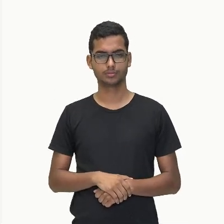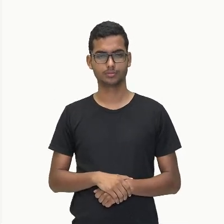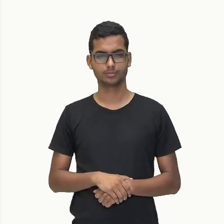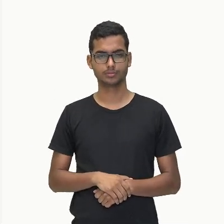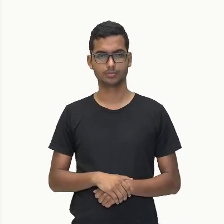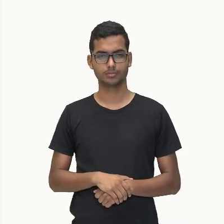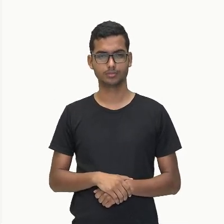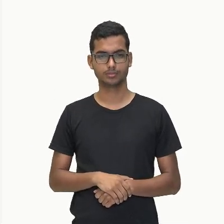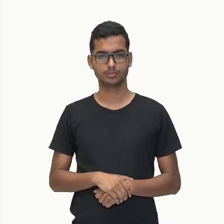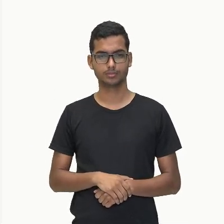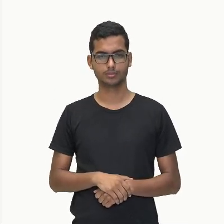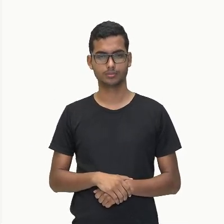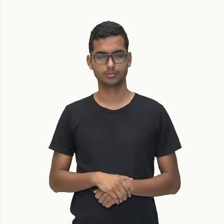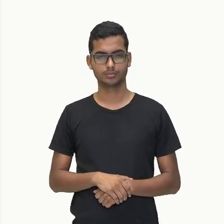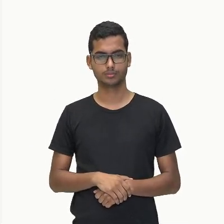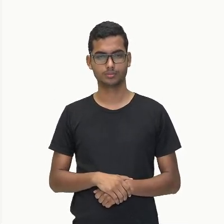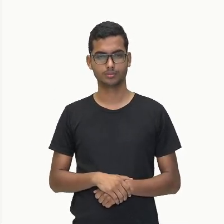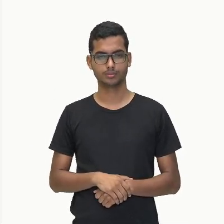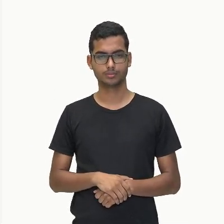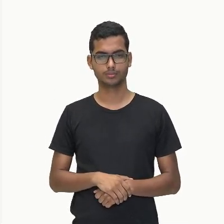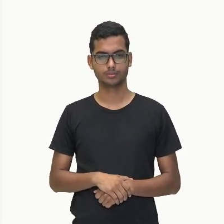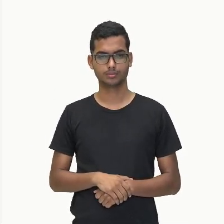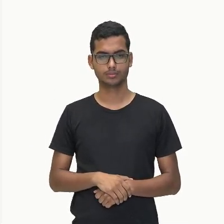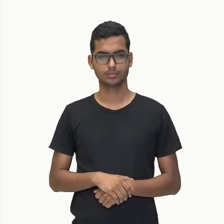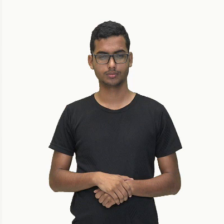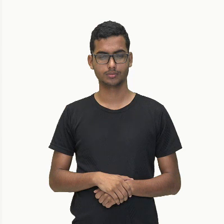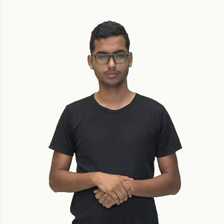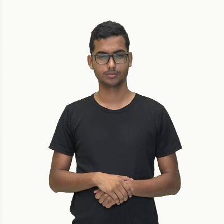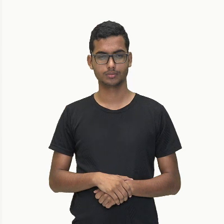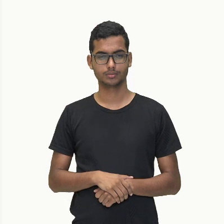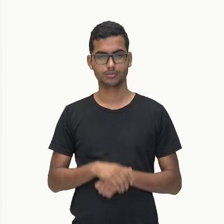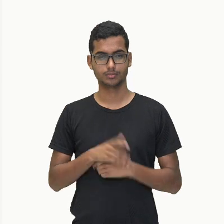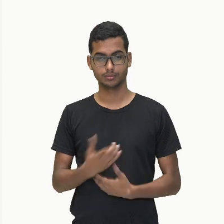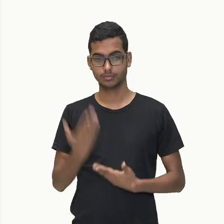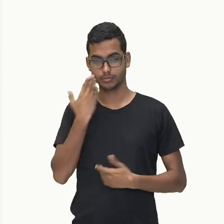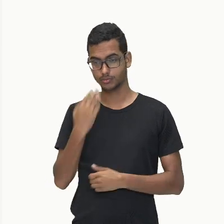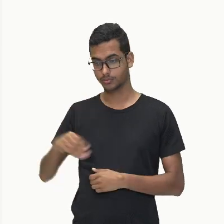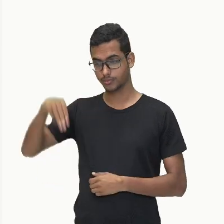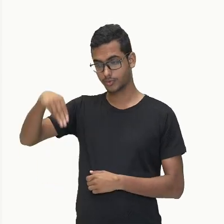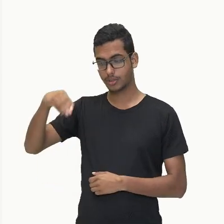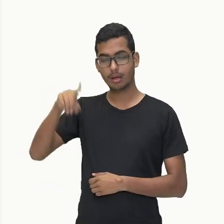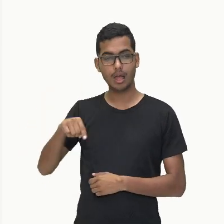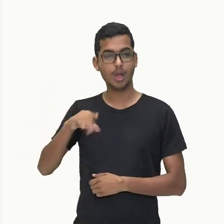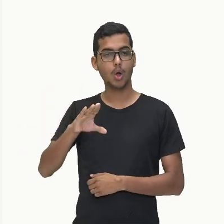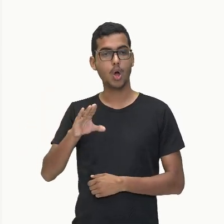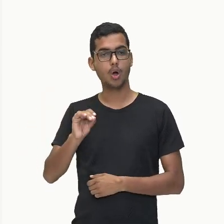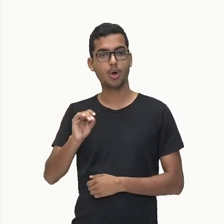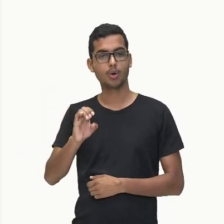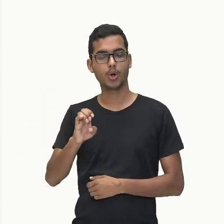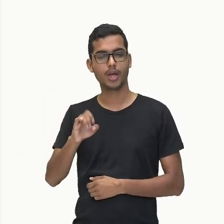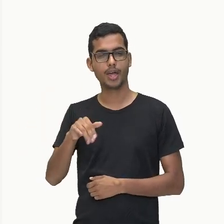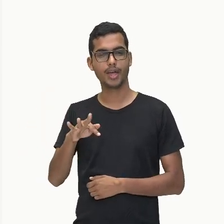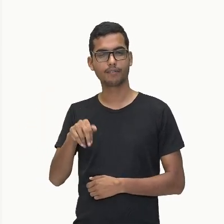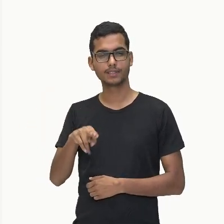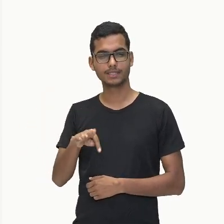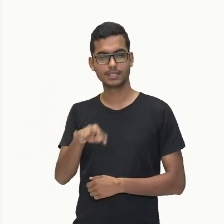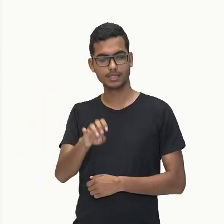Esse m é o coeficiente angular,